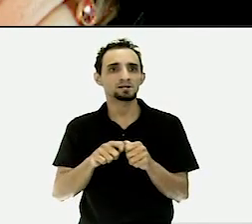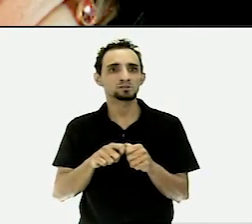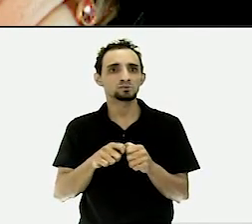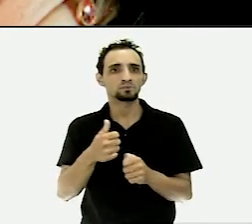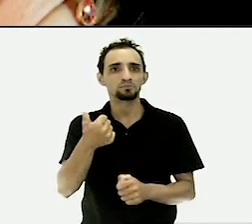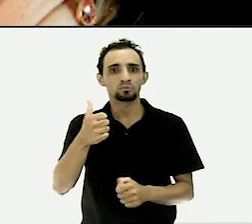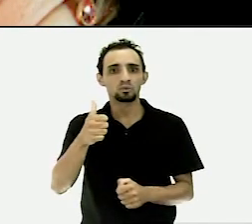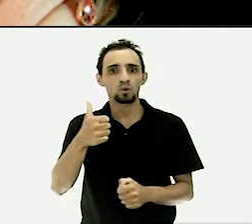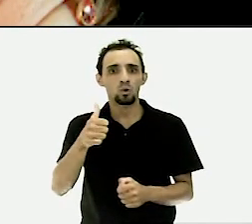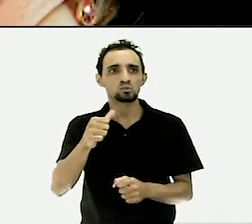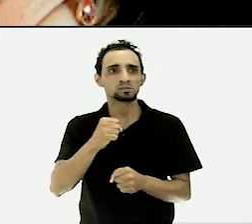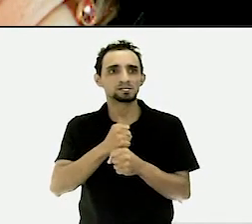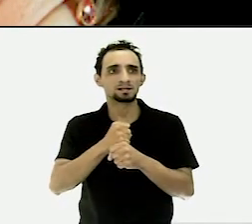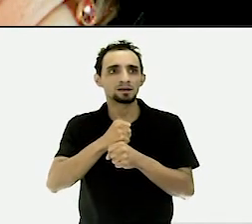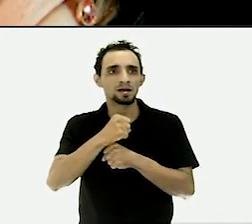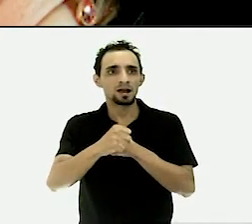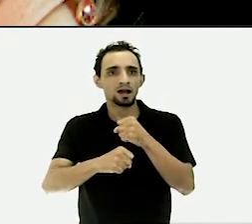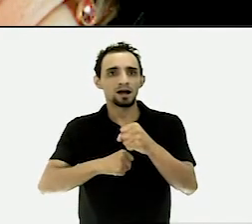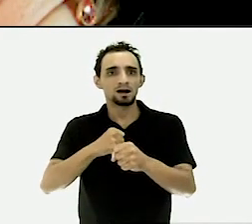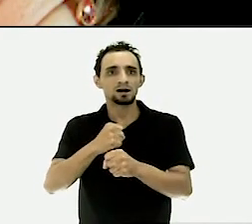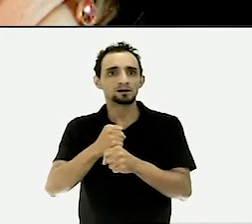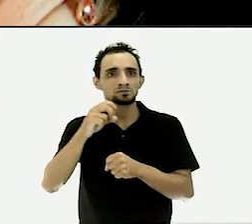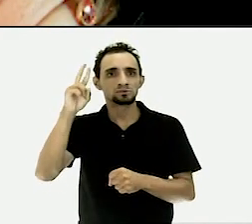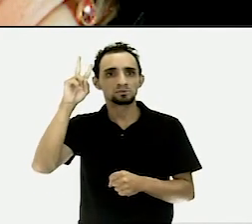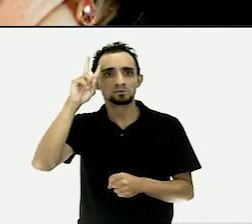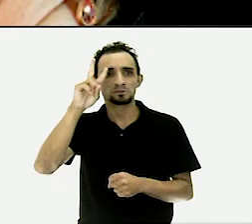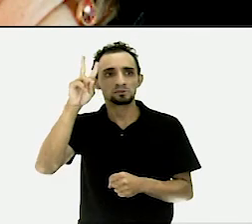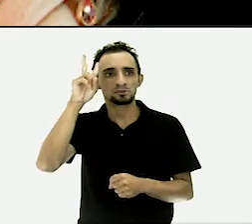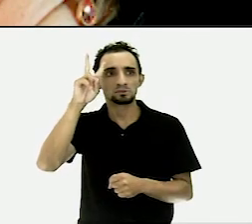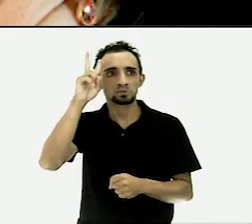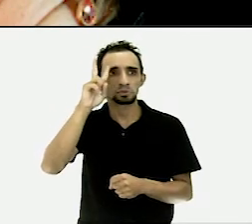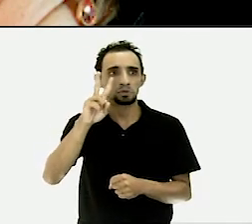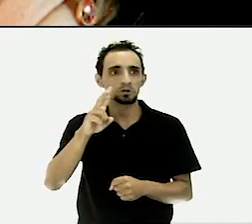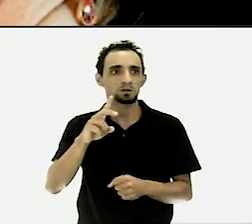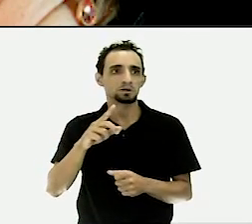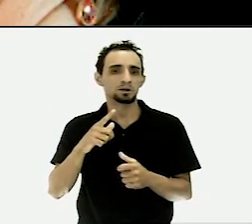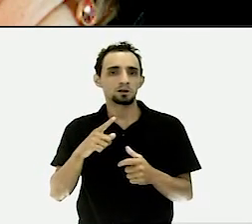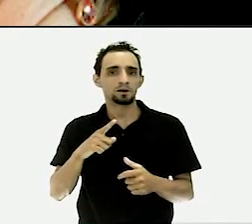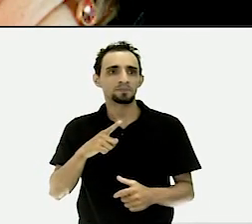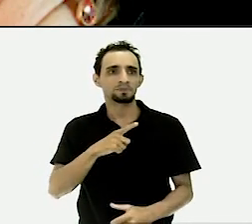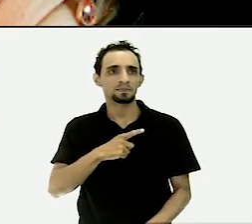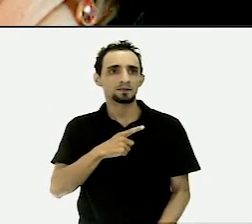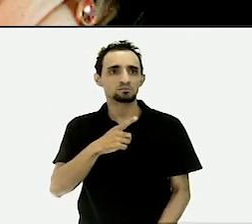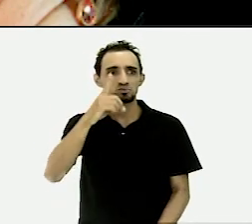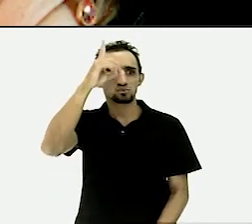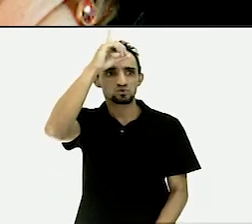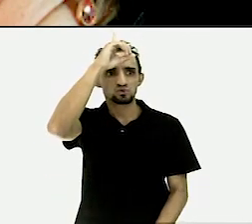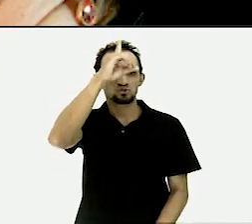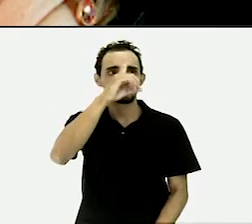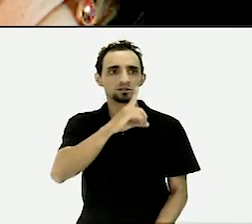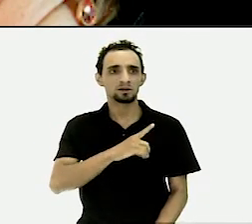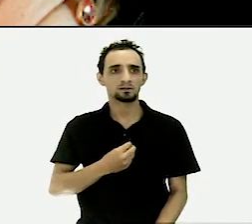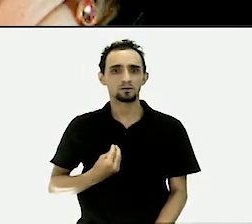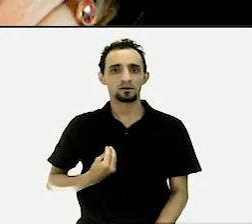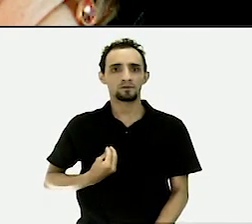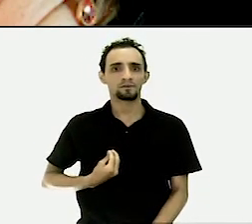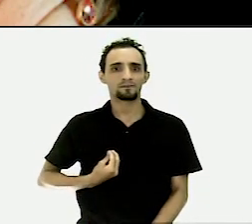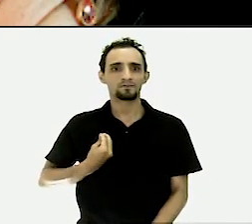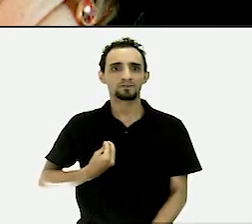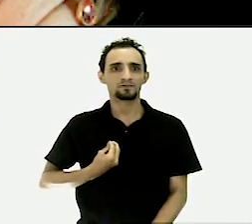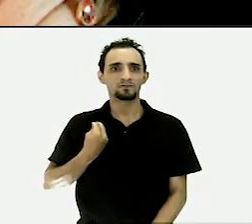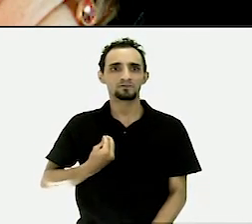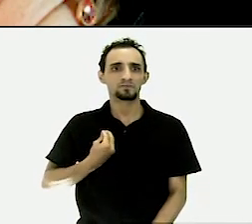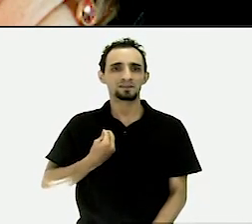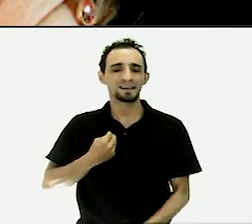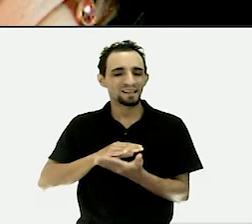você falar. Não precisa. Aqui, ó, foi colocado aqui. Obrigada, viu, Wanderson? Então, assim, a preocupação é muito grande. E